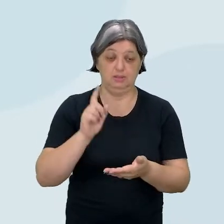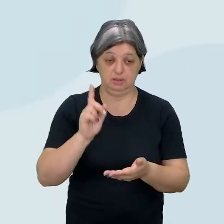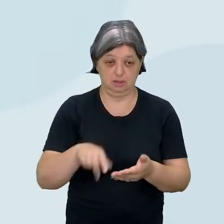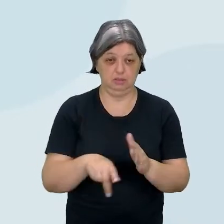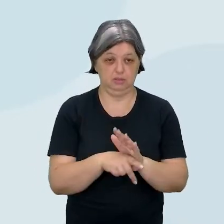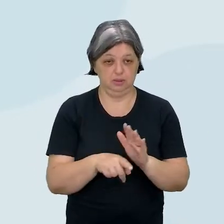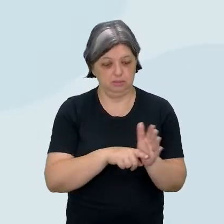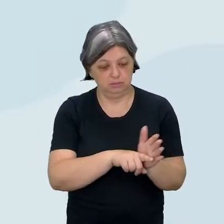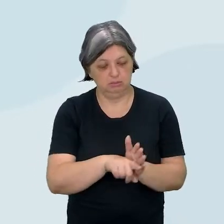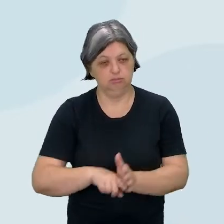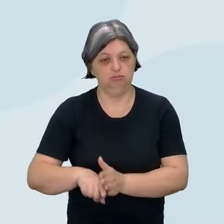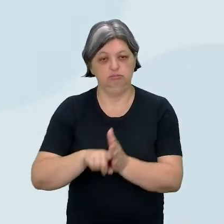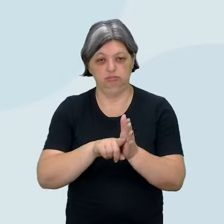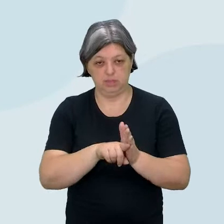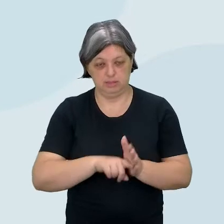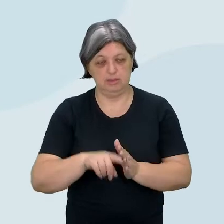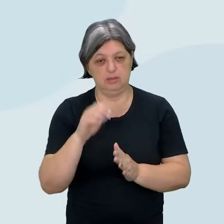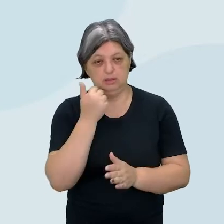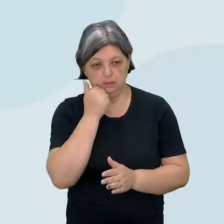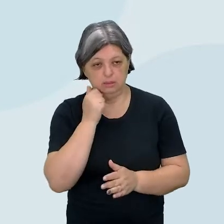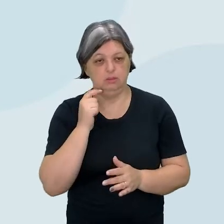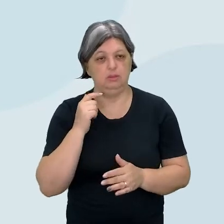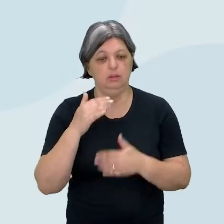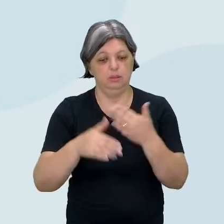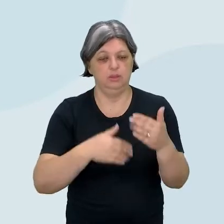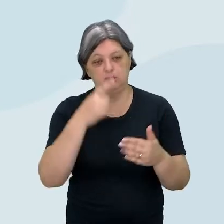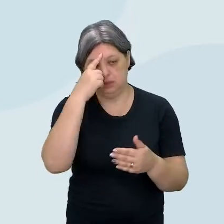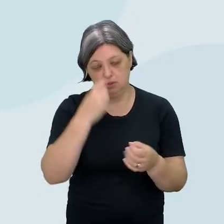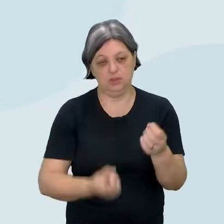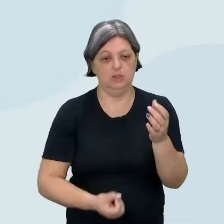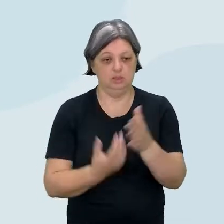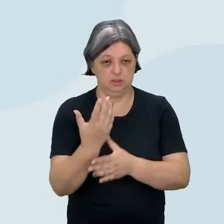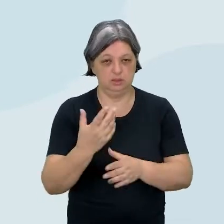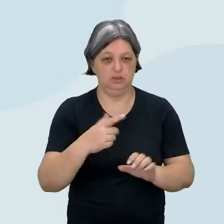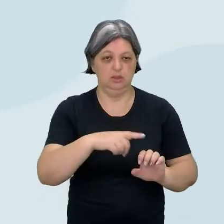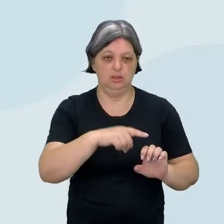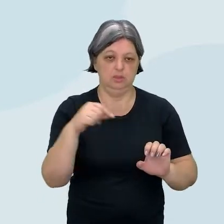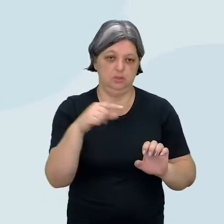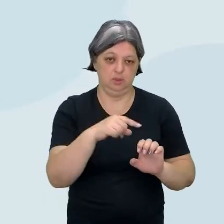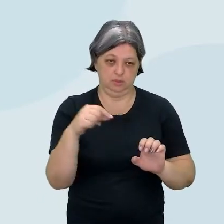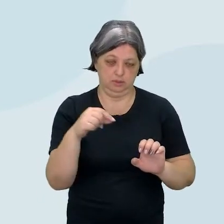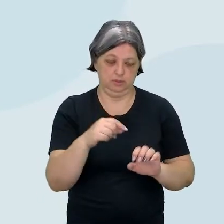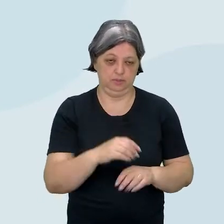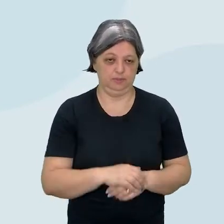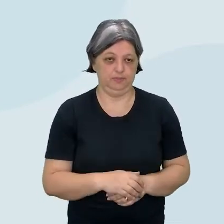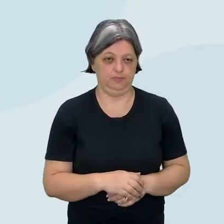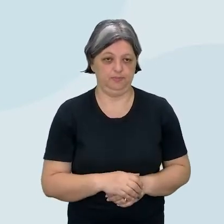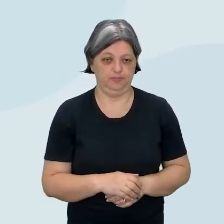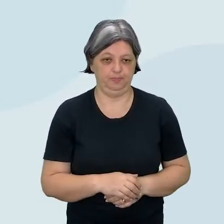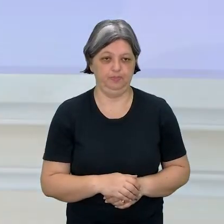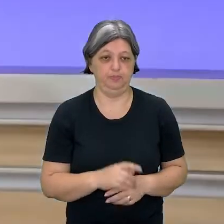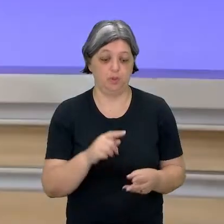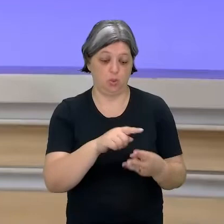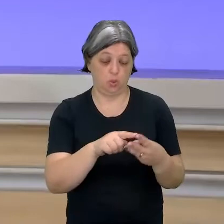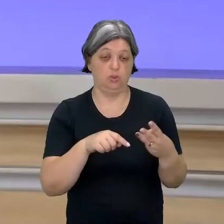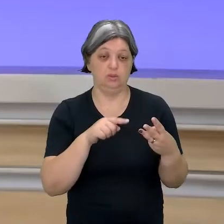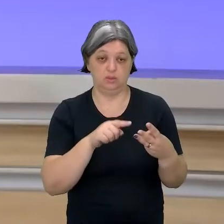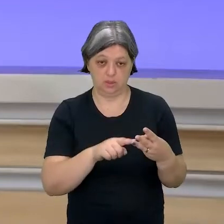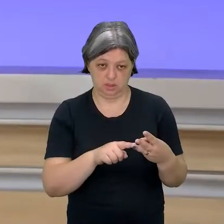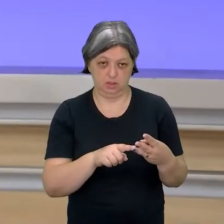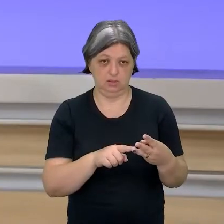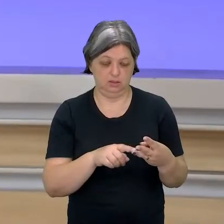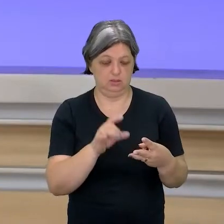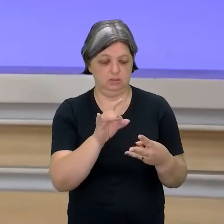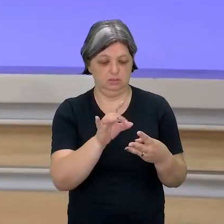eixos de investigação científica, processos criativos e empreendedorismo. Esses eixos, eles estão